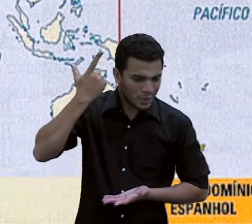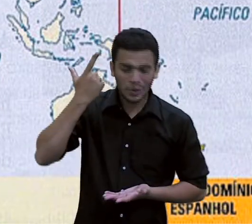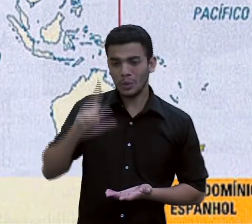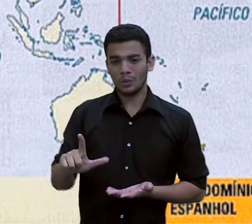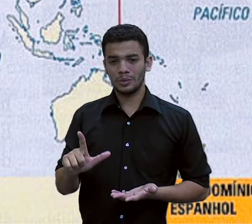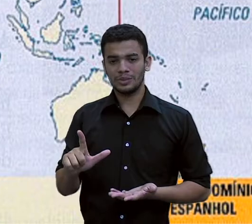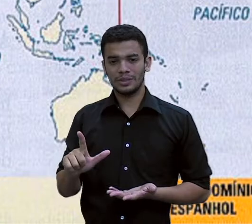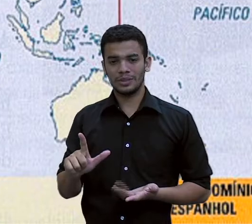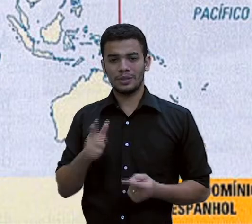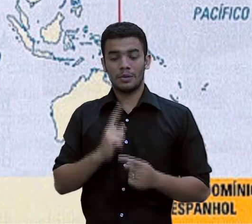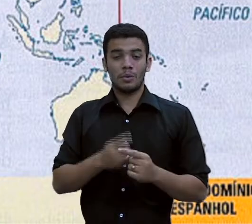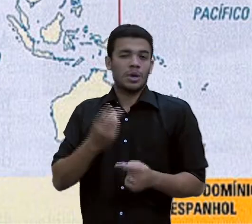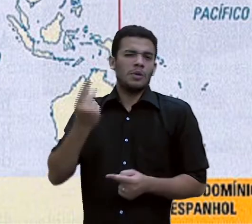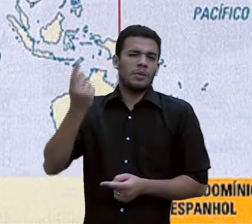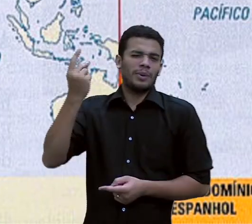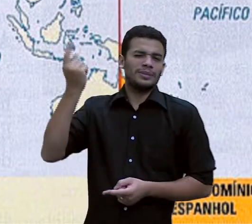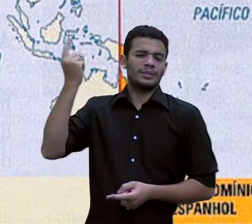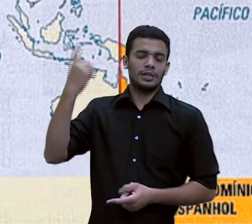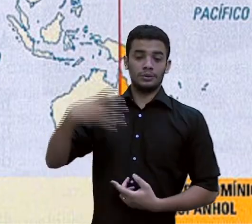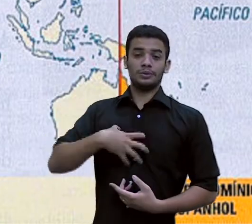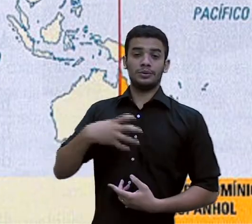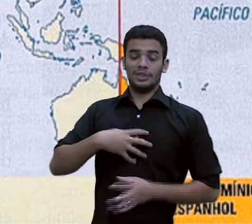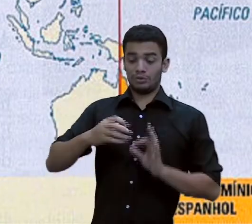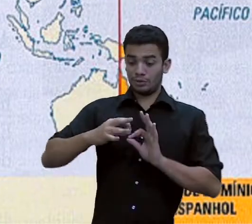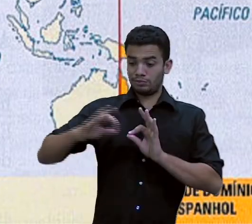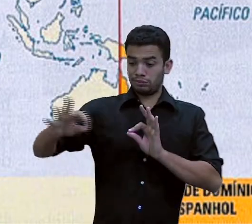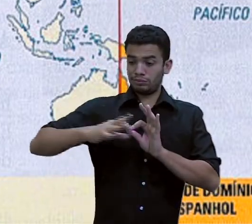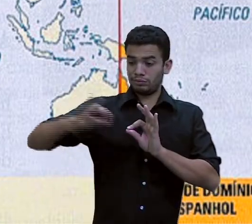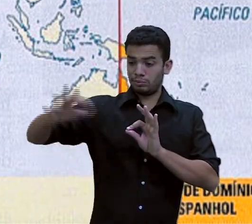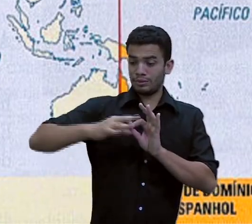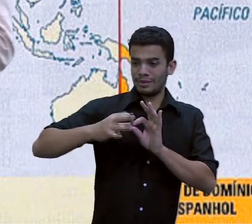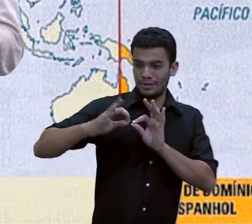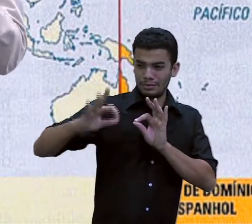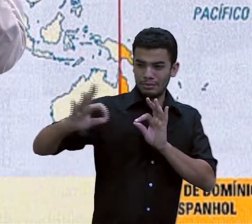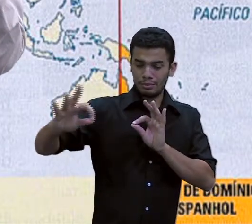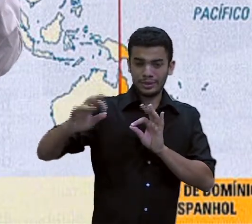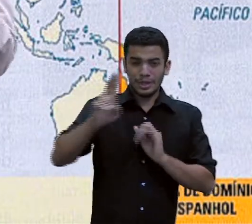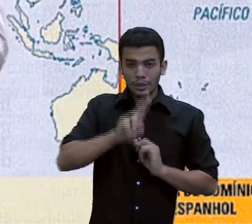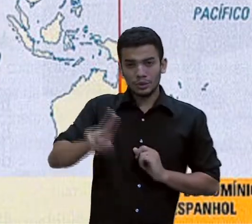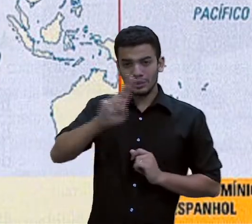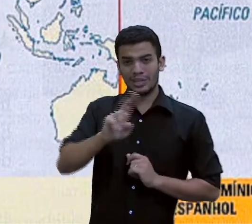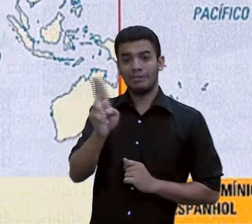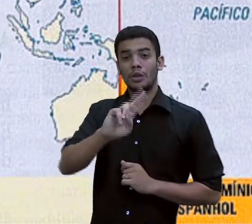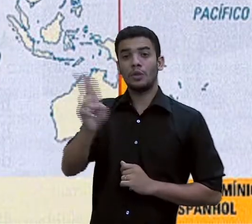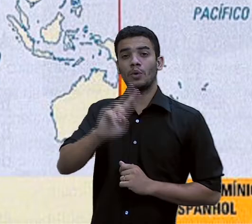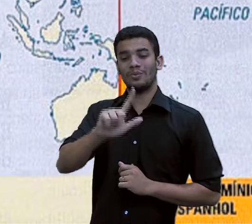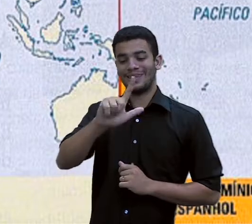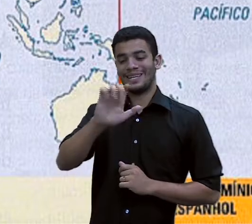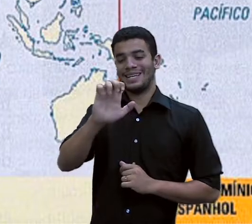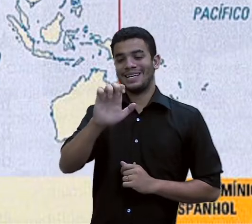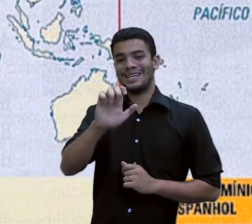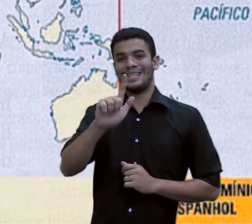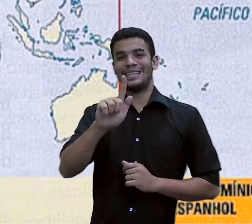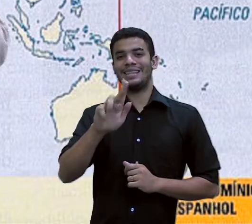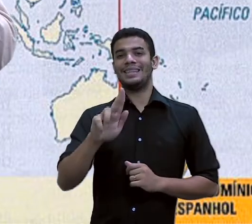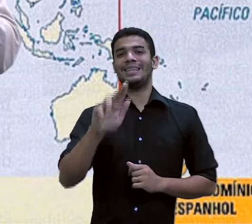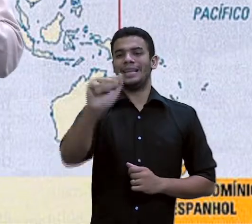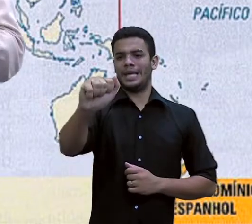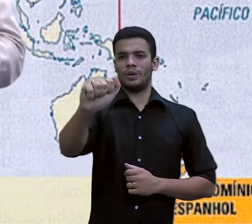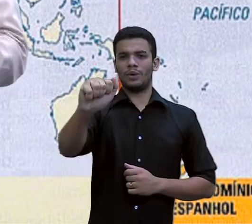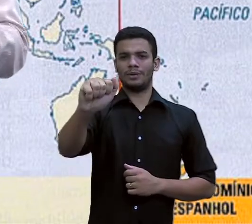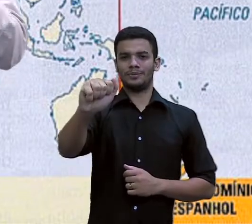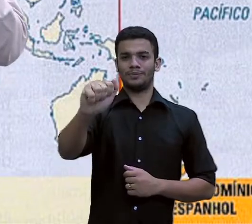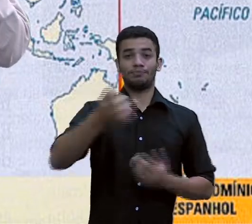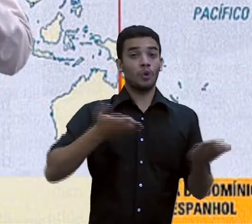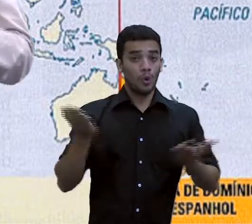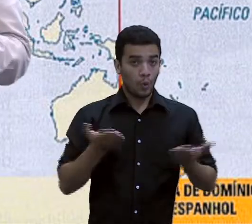quantas léguas a oeste ficaria para a Espanha. Olha um outro problema, os espanhóis e os portugueses